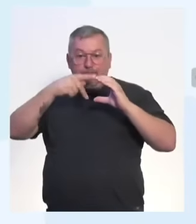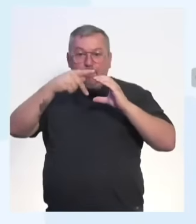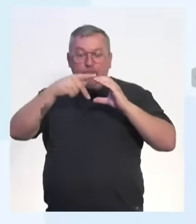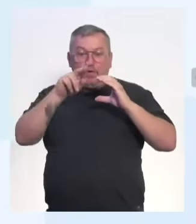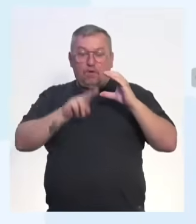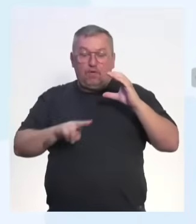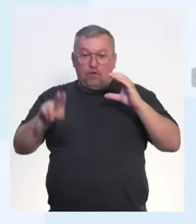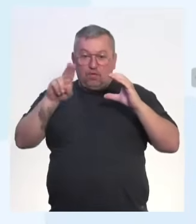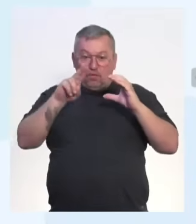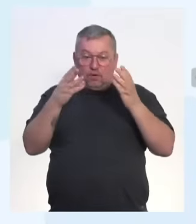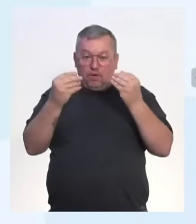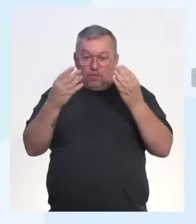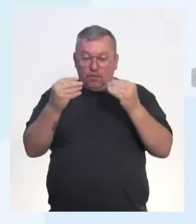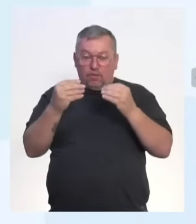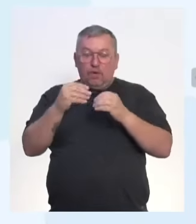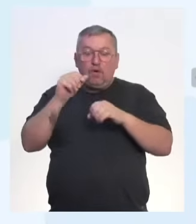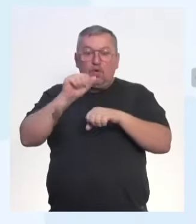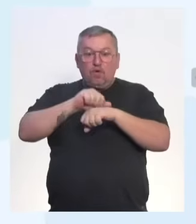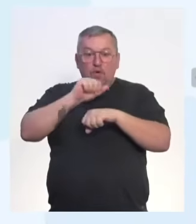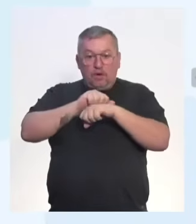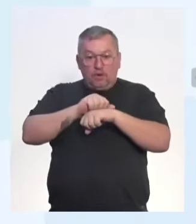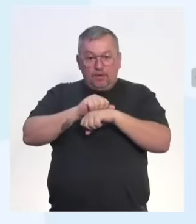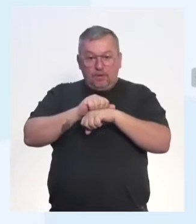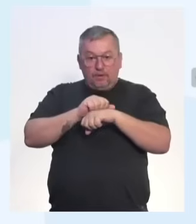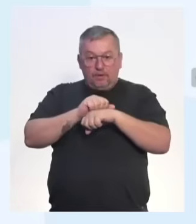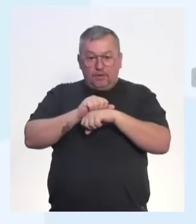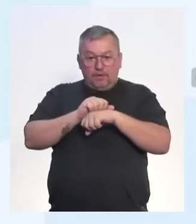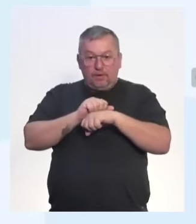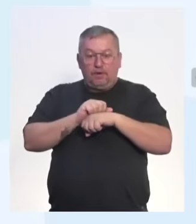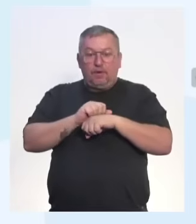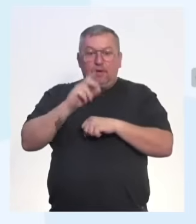utiliza bastante, a ideia dos sólidos, né, Ale? Então, são